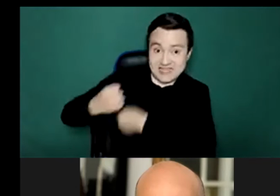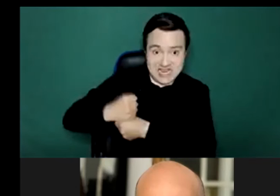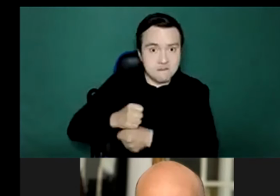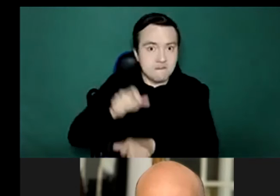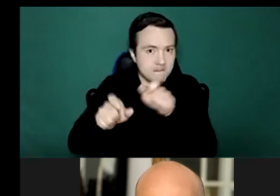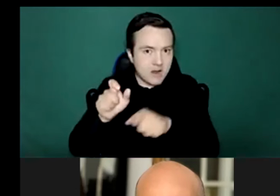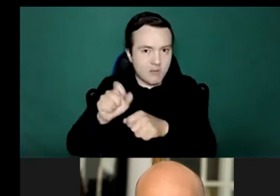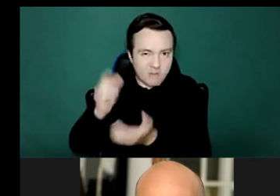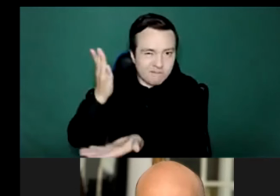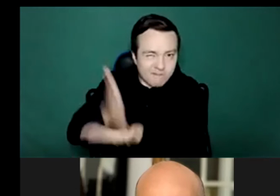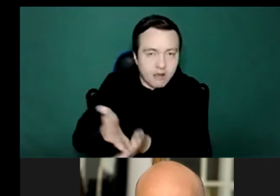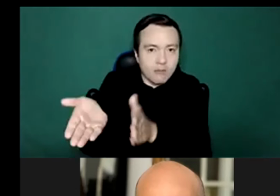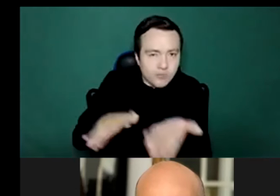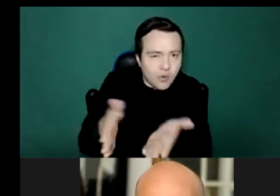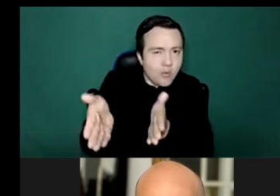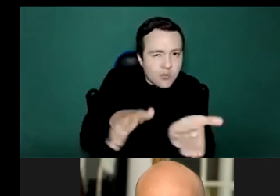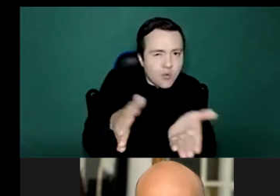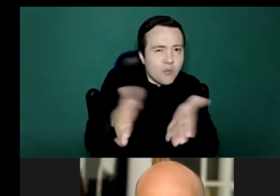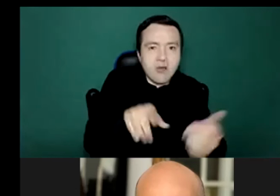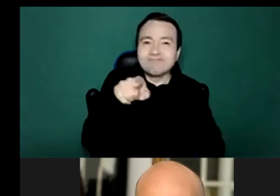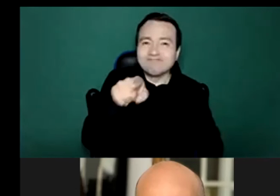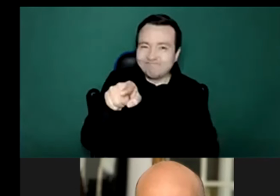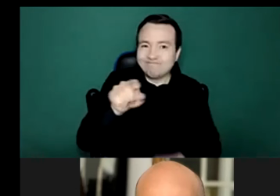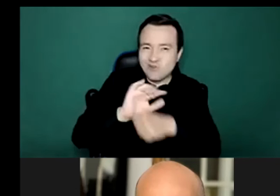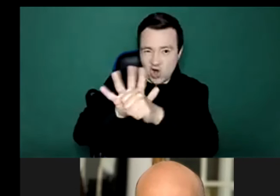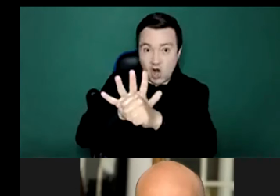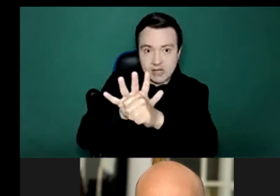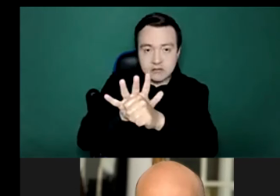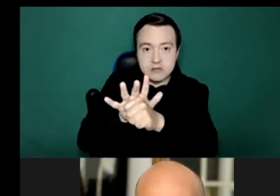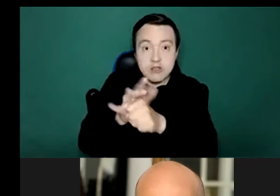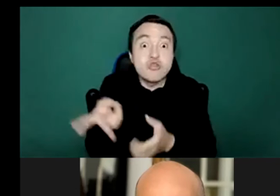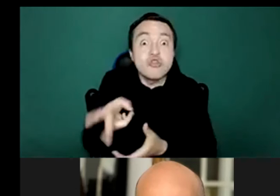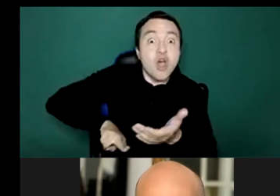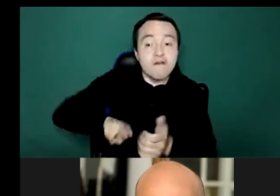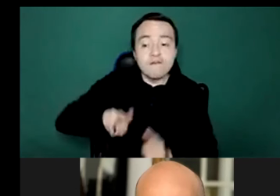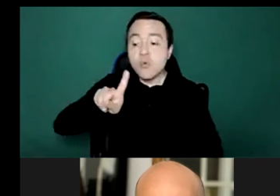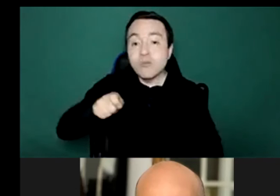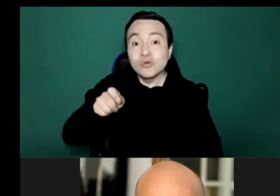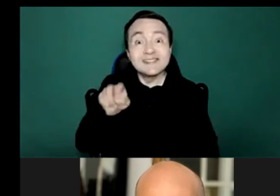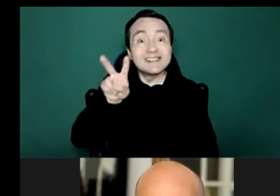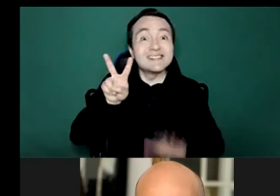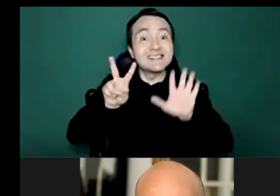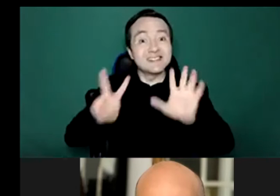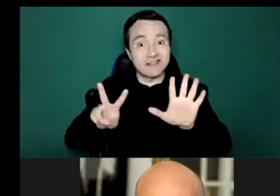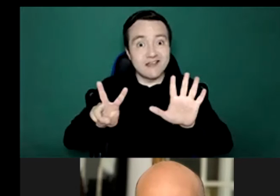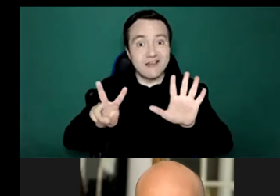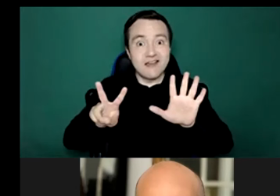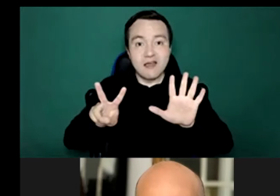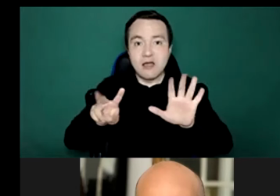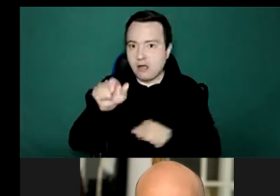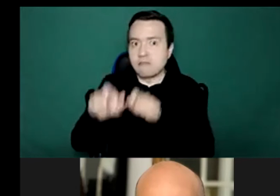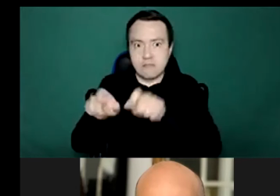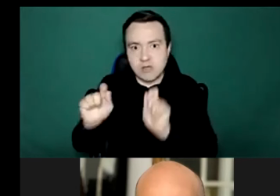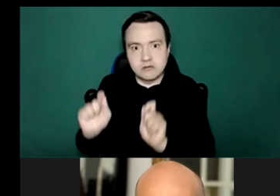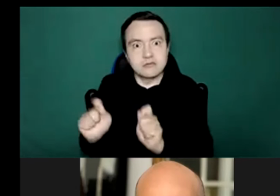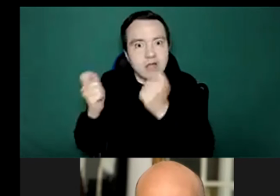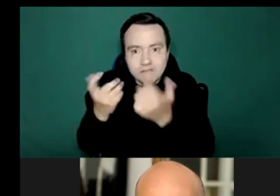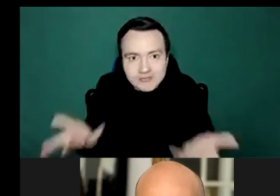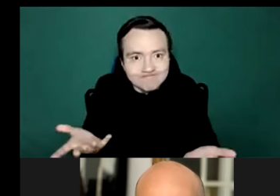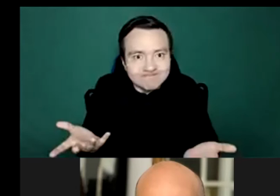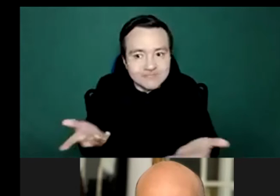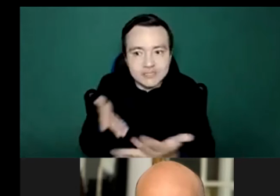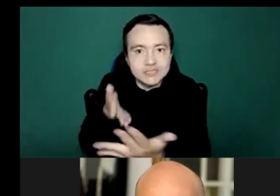persistência de barreiras e falta de acesso põe em risco os avanços que ha tenido a região hacia el acesso universal